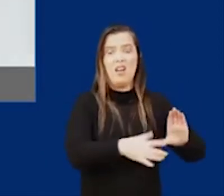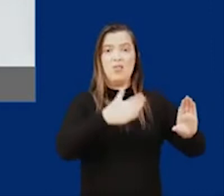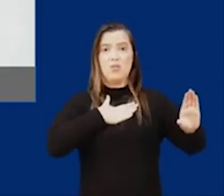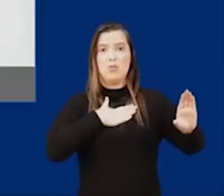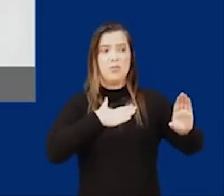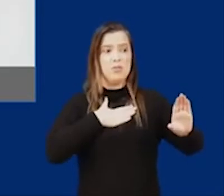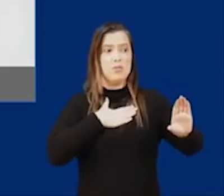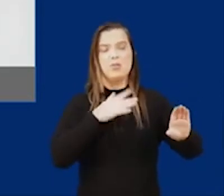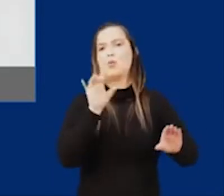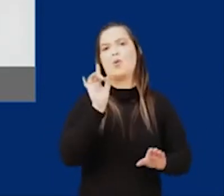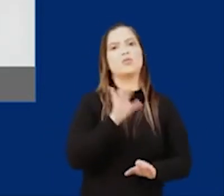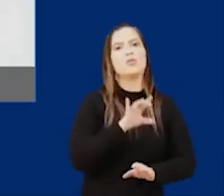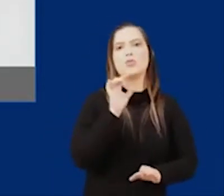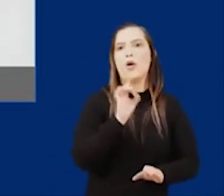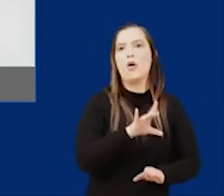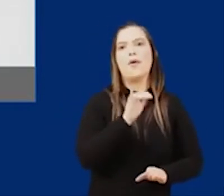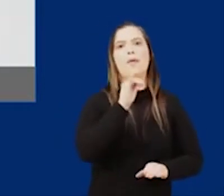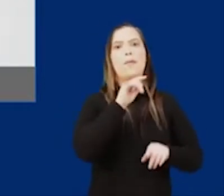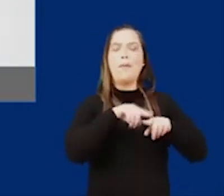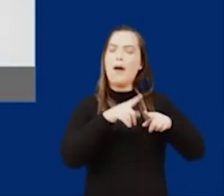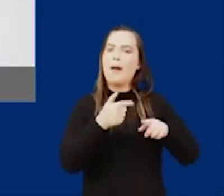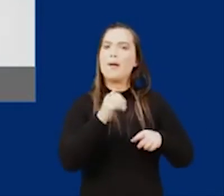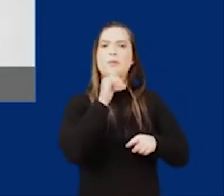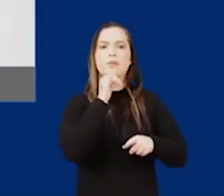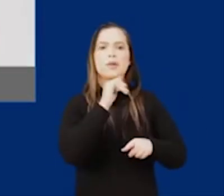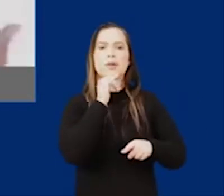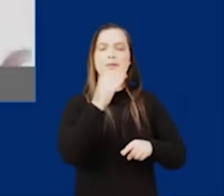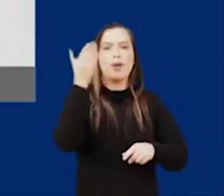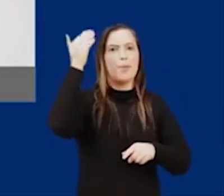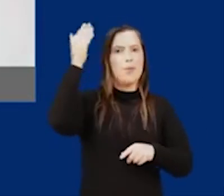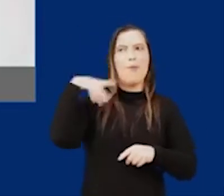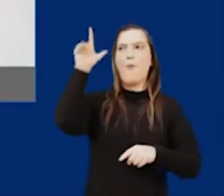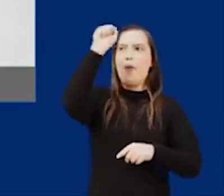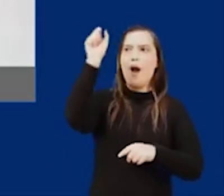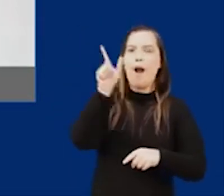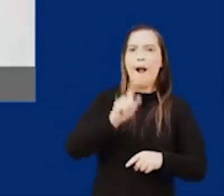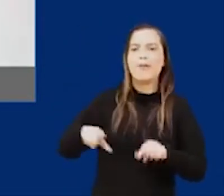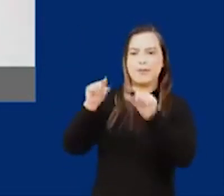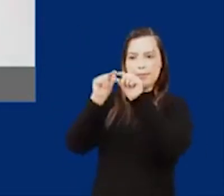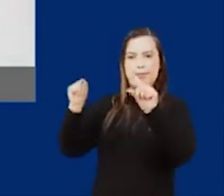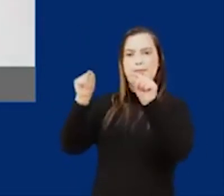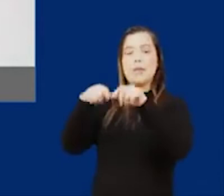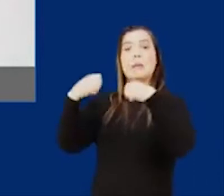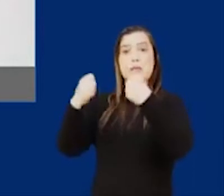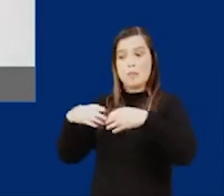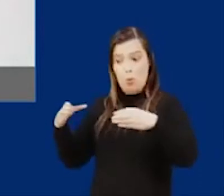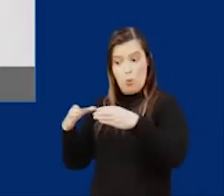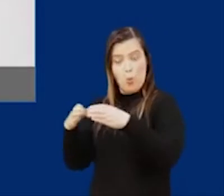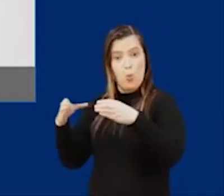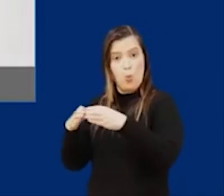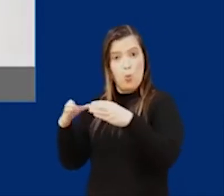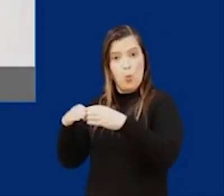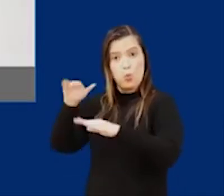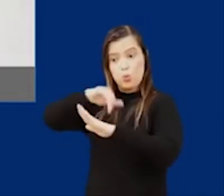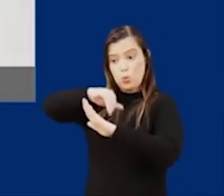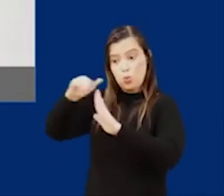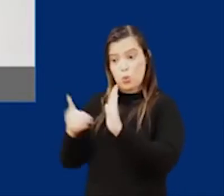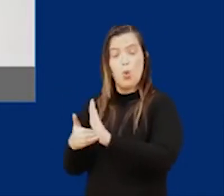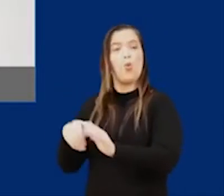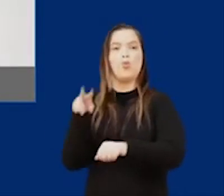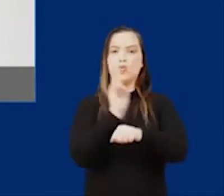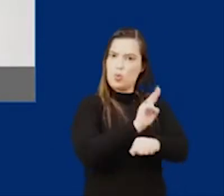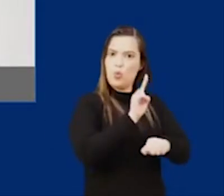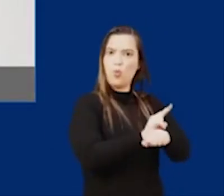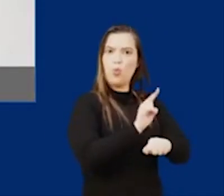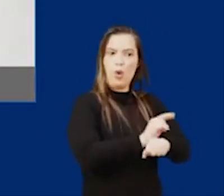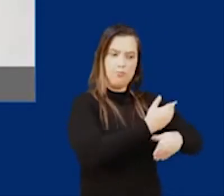não é só isso. Como a Inês disse, né, num provérbio africano mesmo, é preciso uma aldeia inteira para criar uma criança, e a